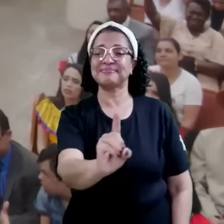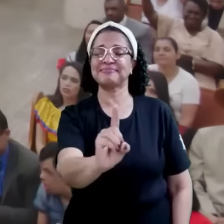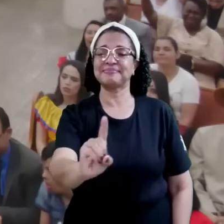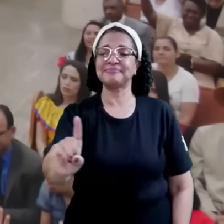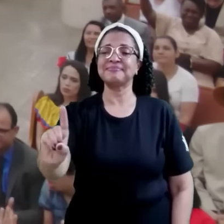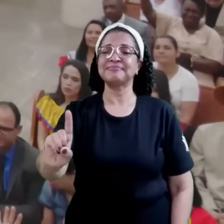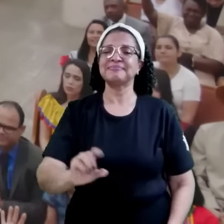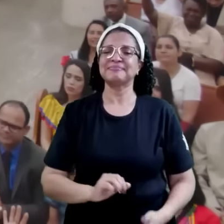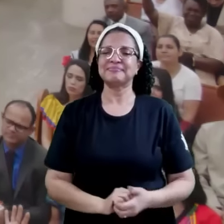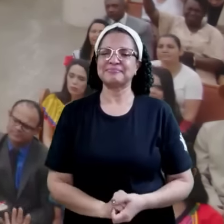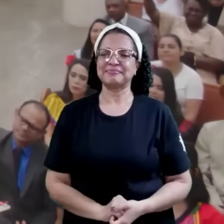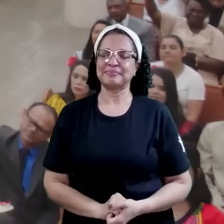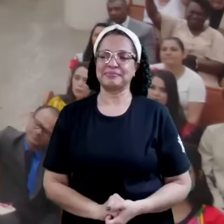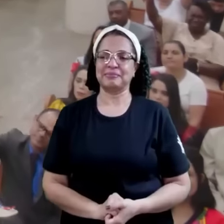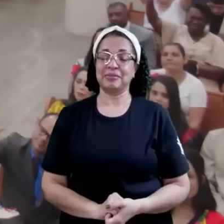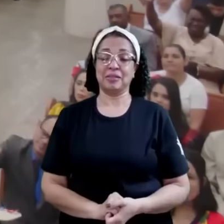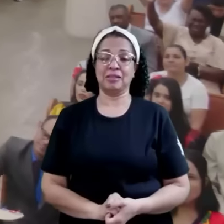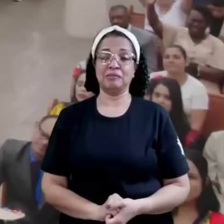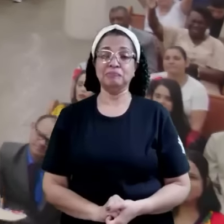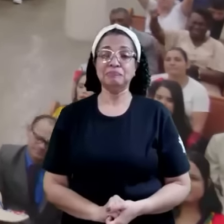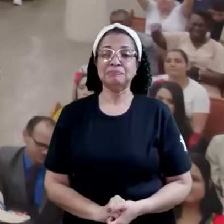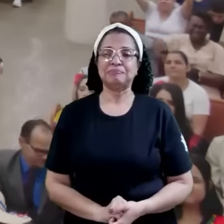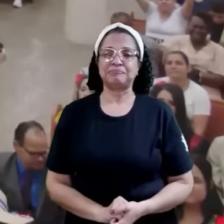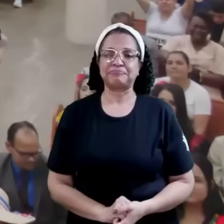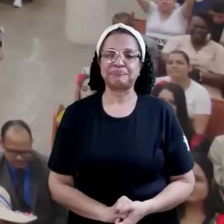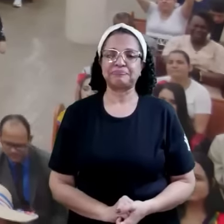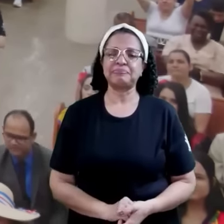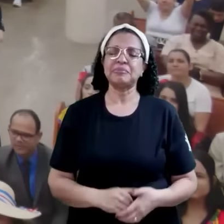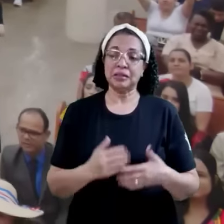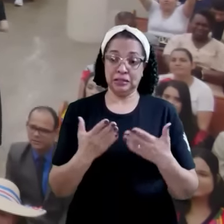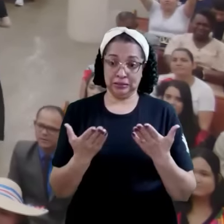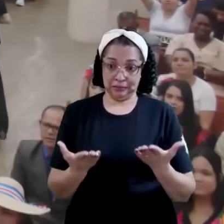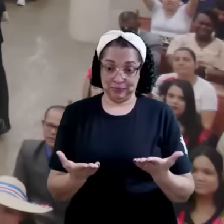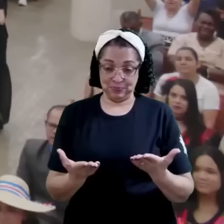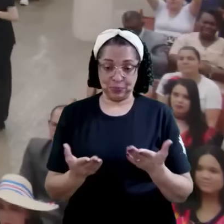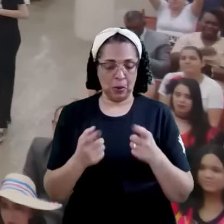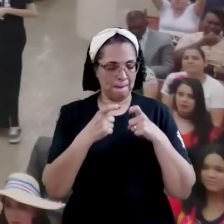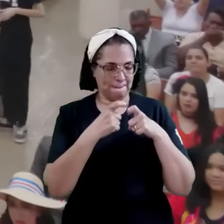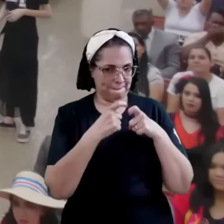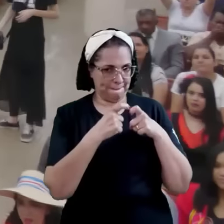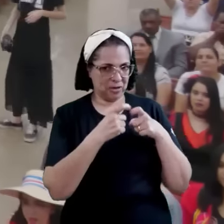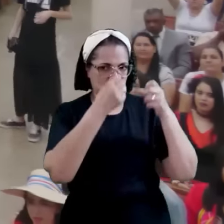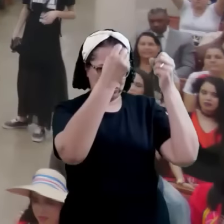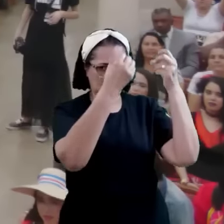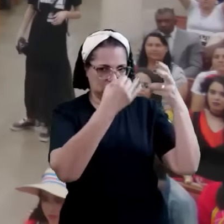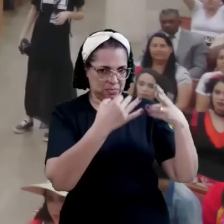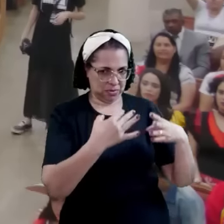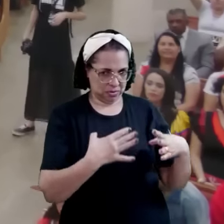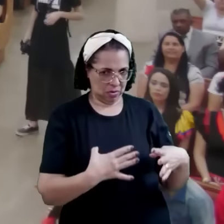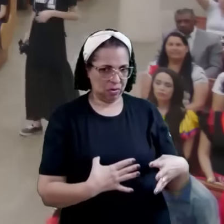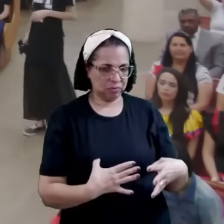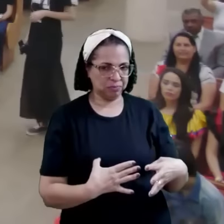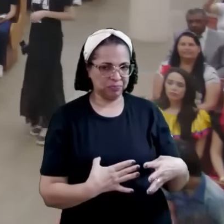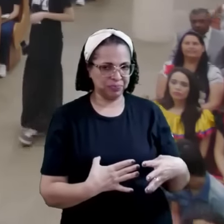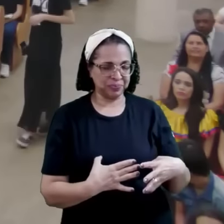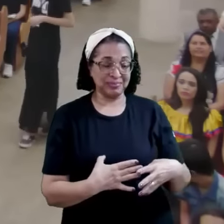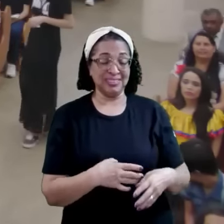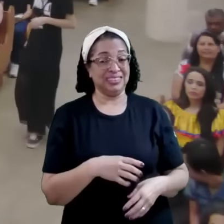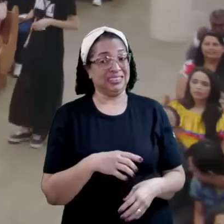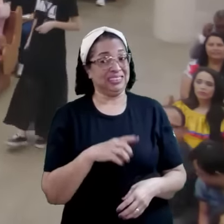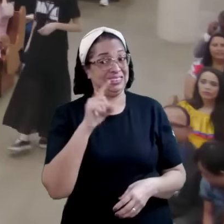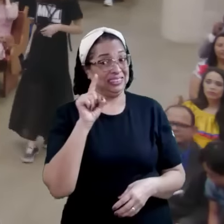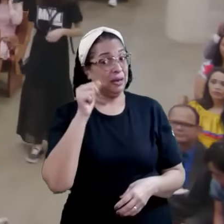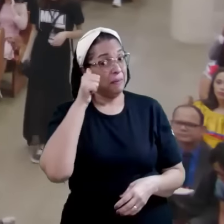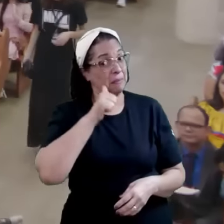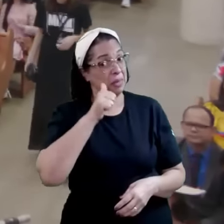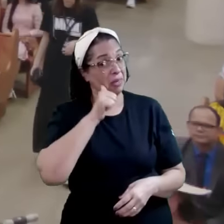ó Irmã Qual foi a não ia poder gerar e nunca mais fazer força tá